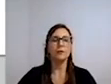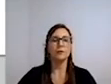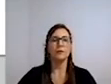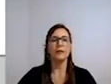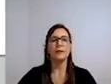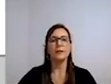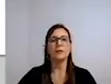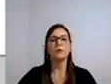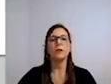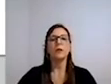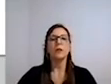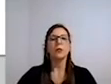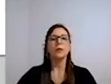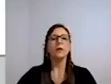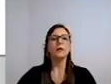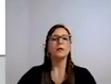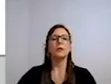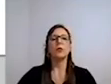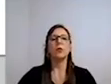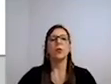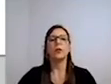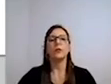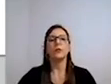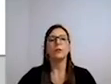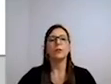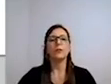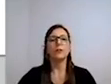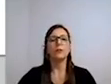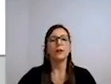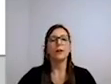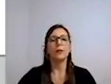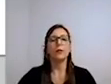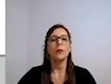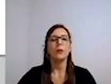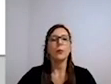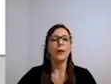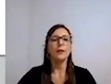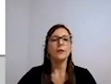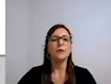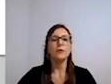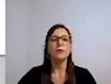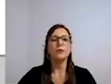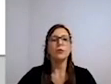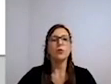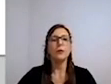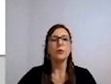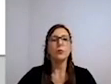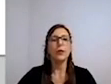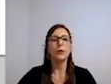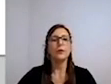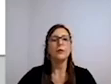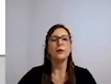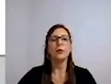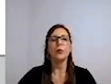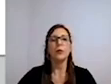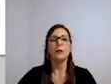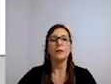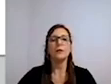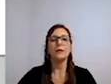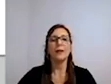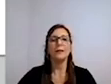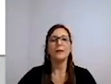nível da lesão. Quando a lesão ocorre no nível cervical, perde-se a função dos 4 membros e